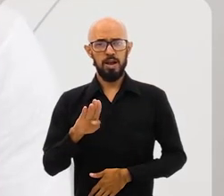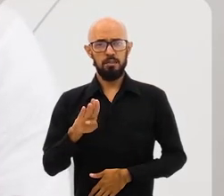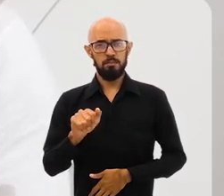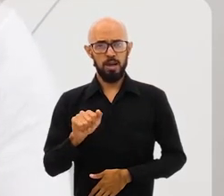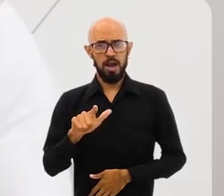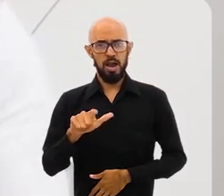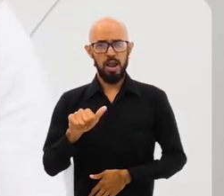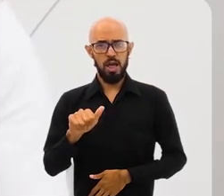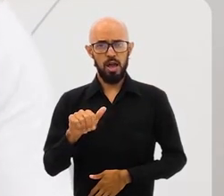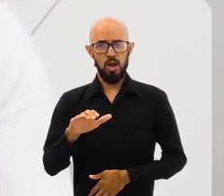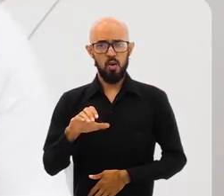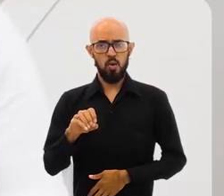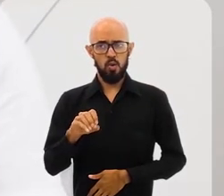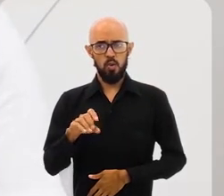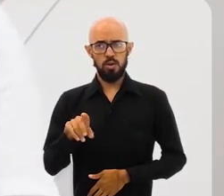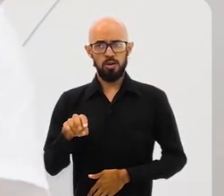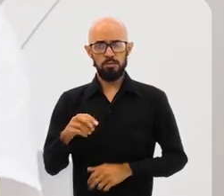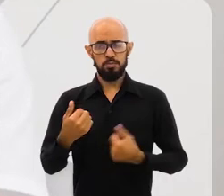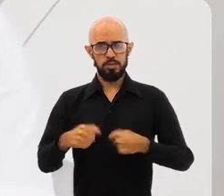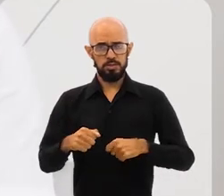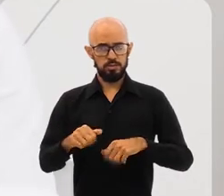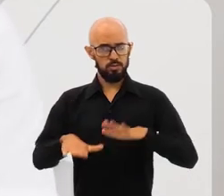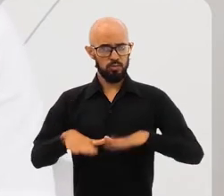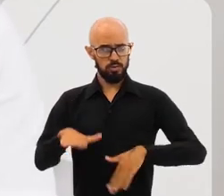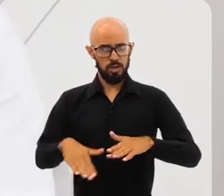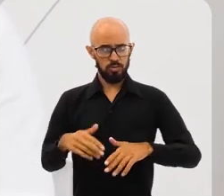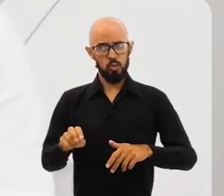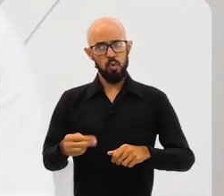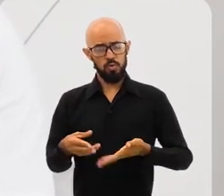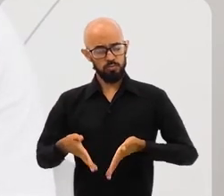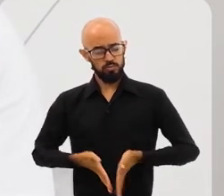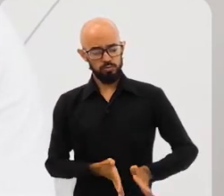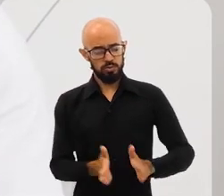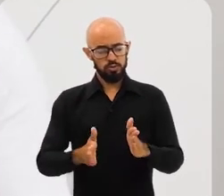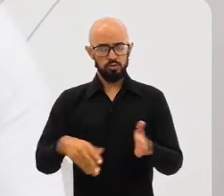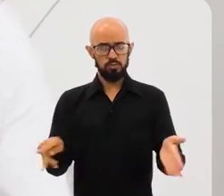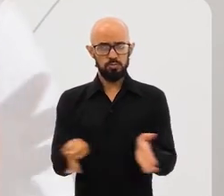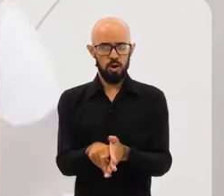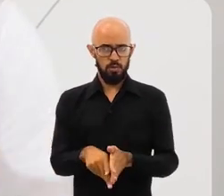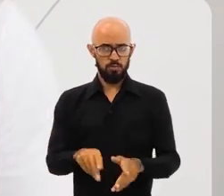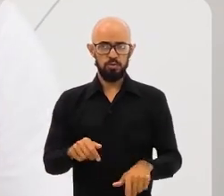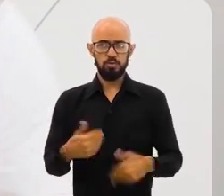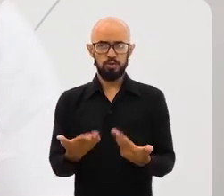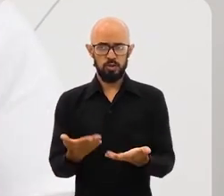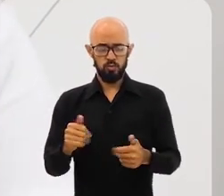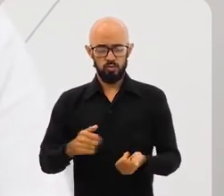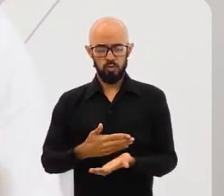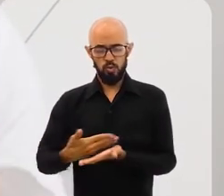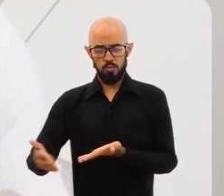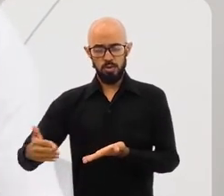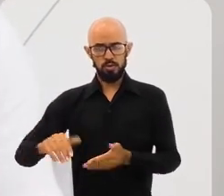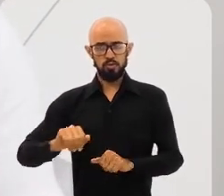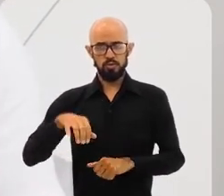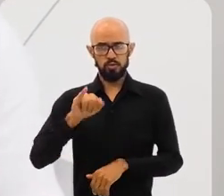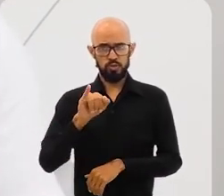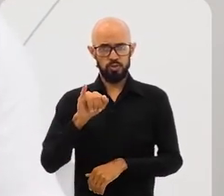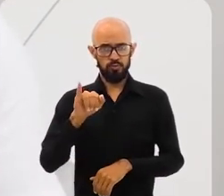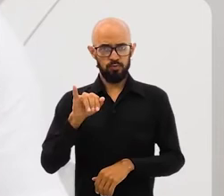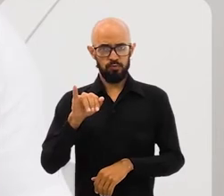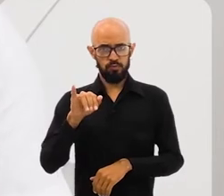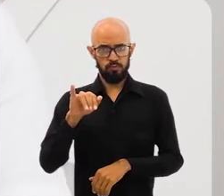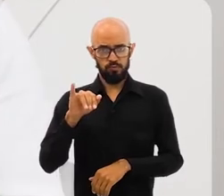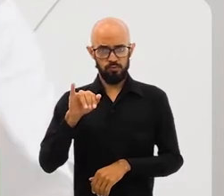Depende de algumas questões uma aquele Depende de ter um destino próprio para determinada coisa então na iniciação de ifá que é o passo primordial